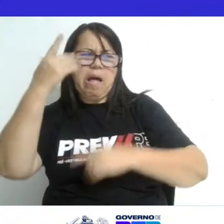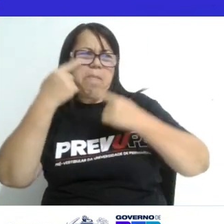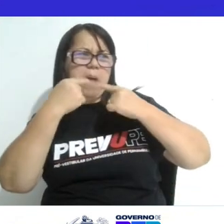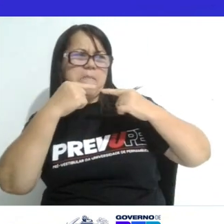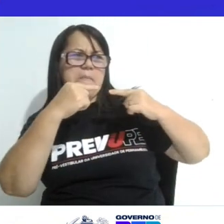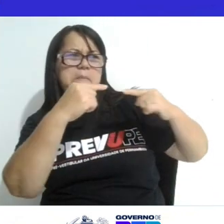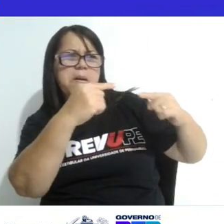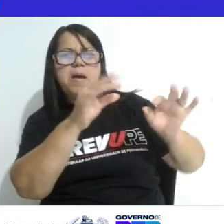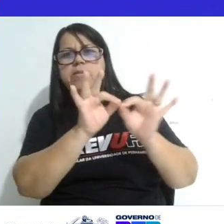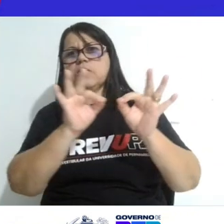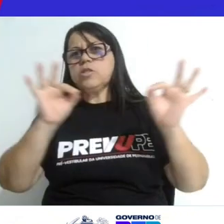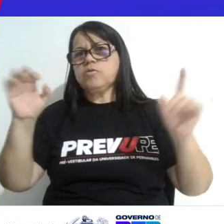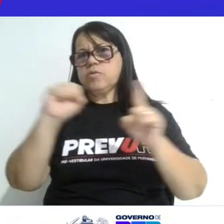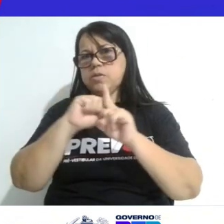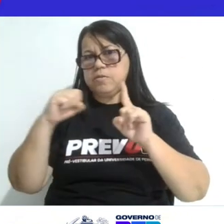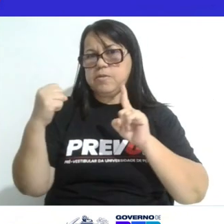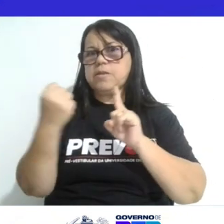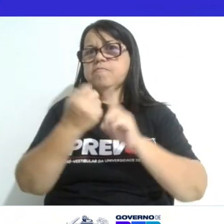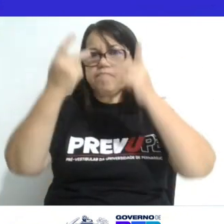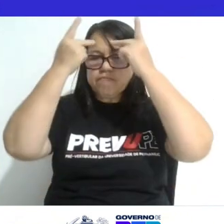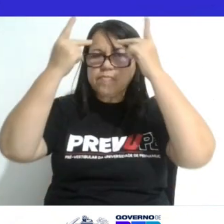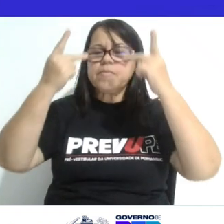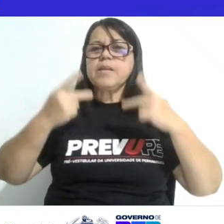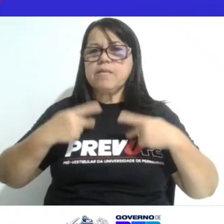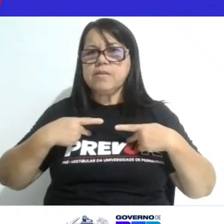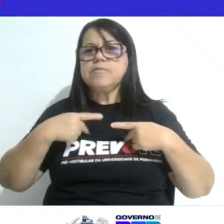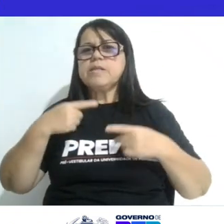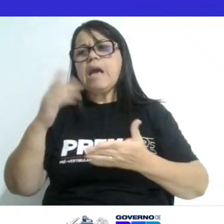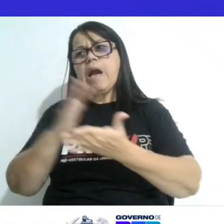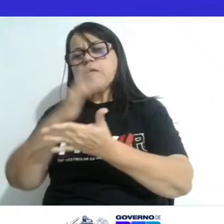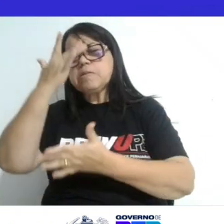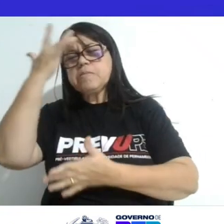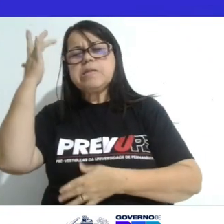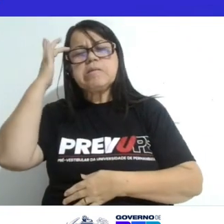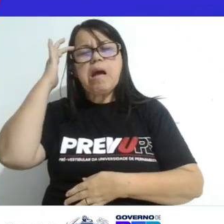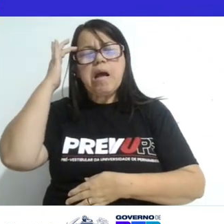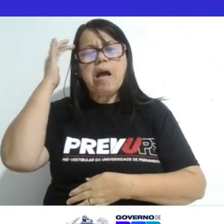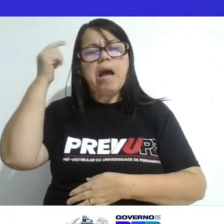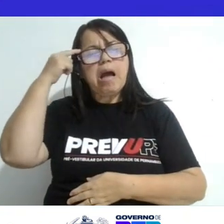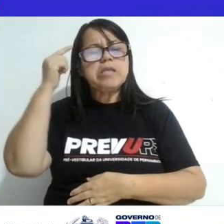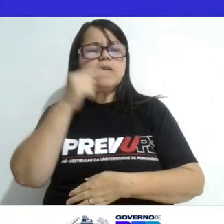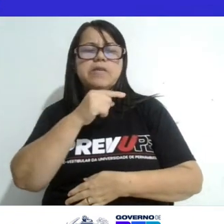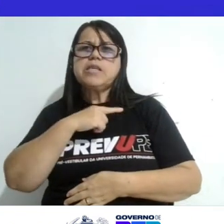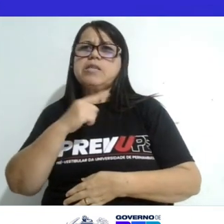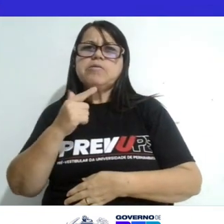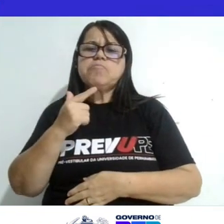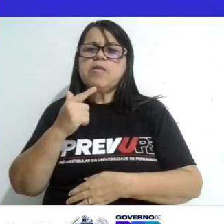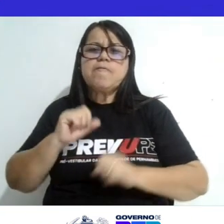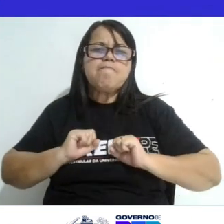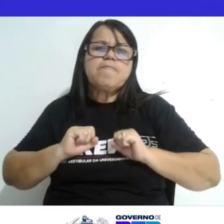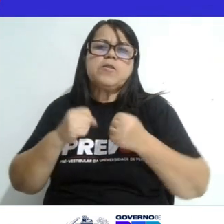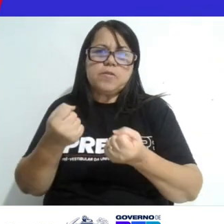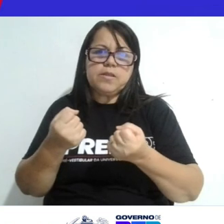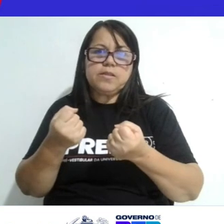das questões sociais e humanas sendo considerado por muitos como um movimento elitista e desprovido de engajamento